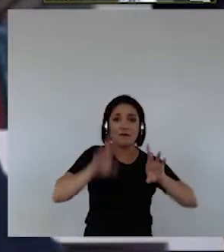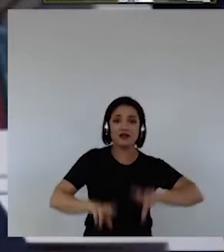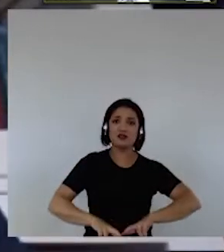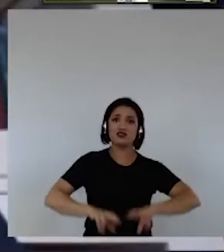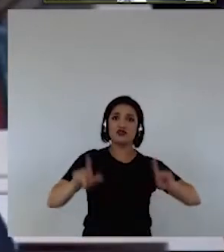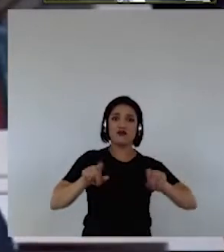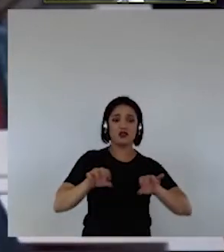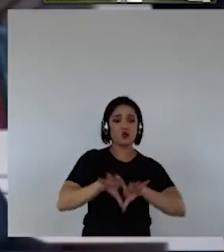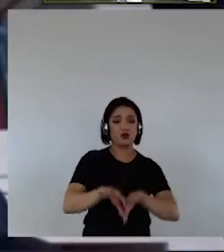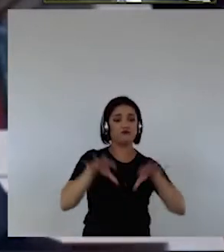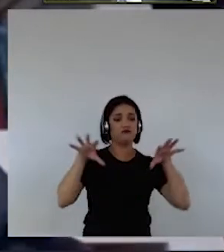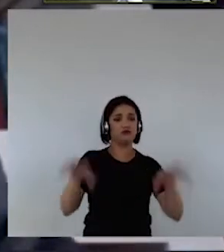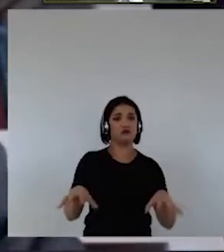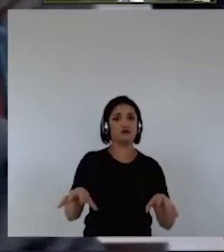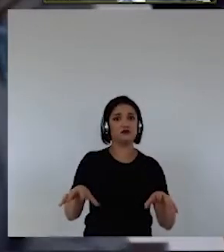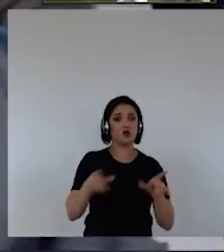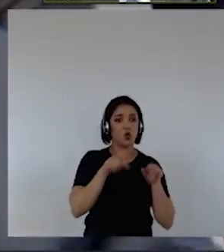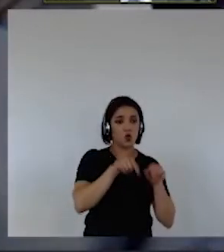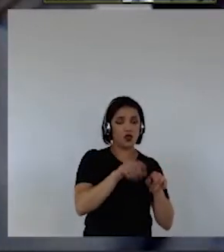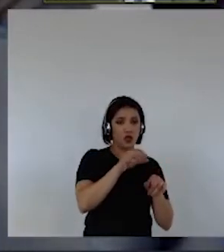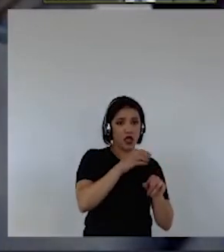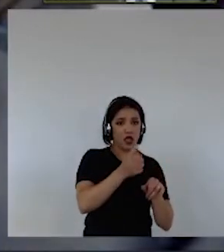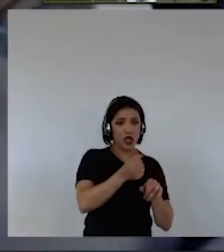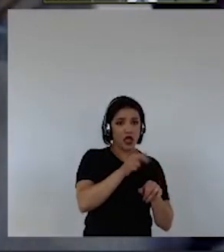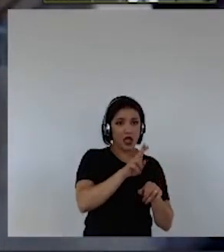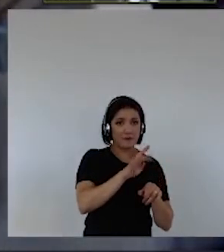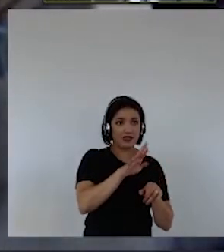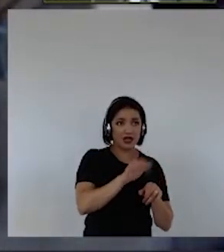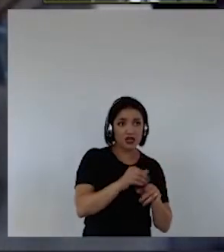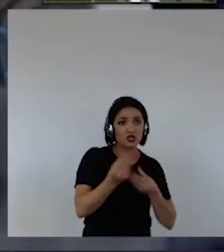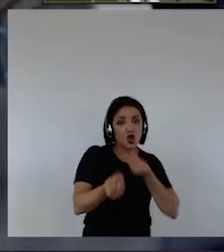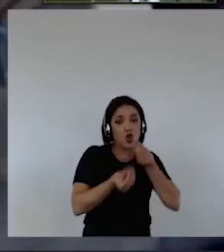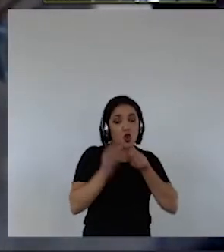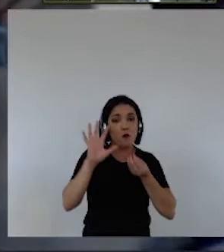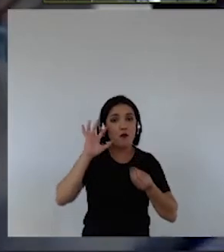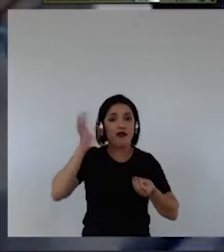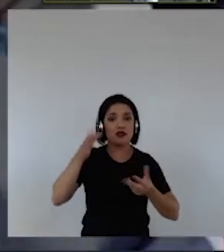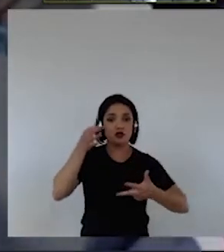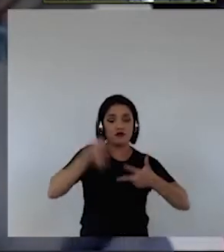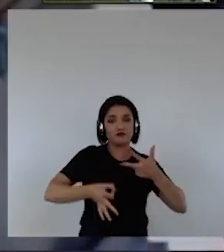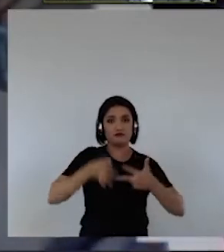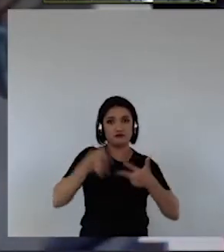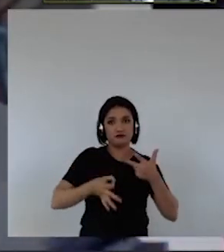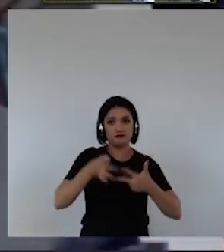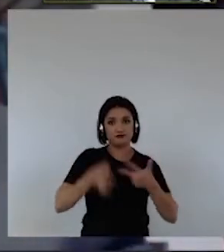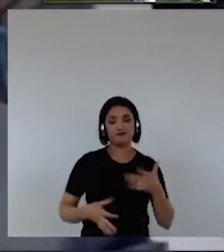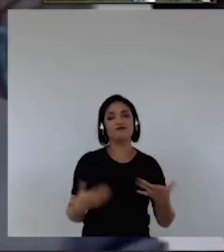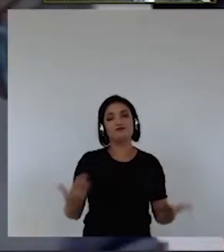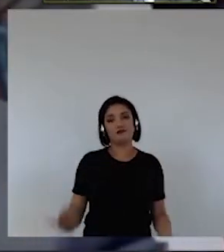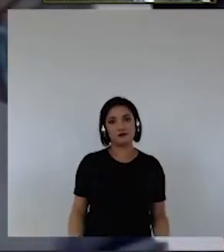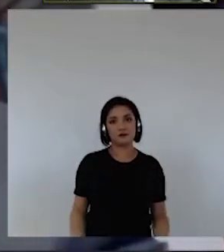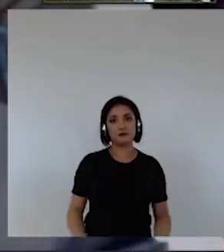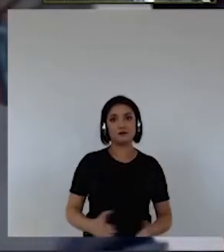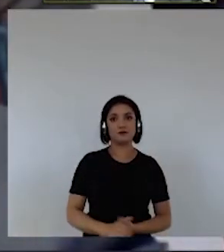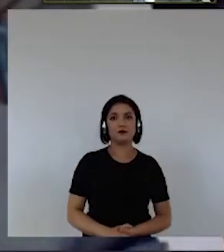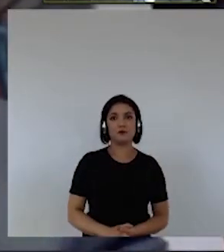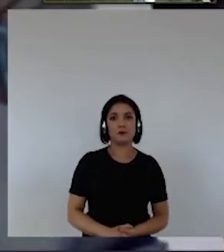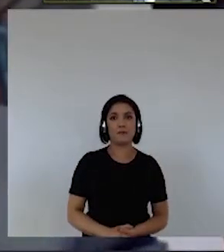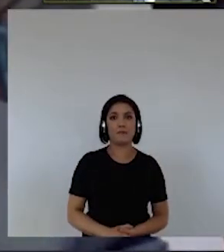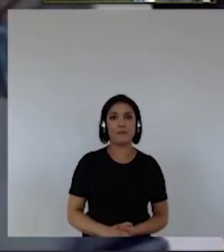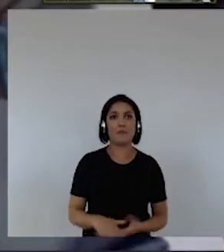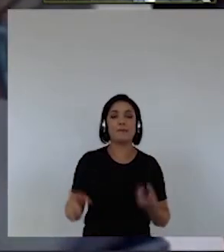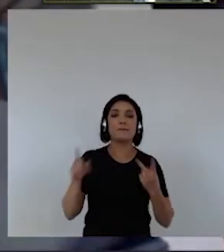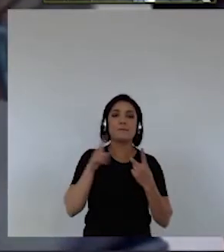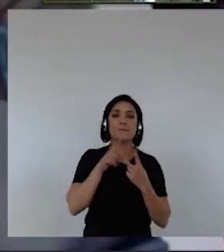diferenciação da arbitragem para como isso seria resolvido no Poder Judiciário. Então, eu diria que os